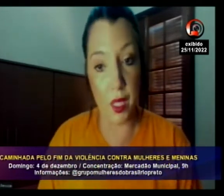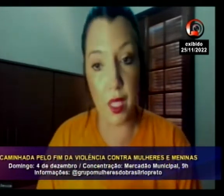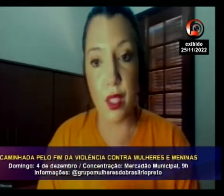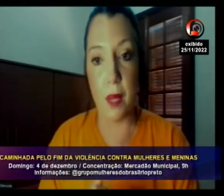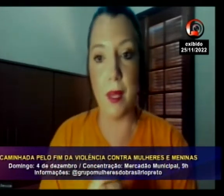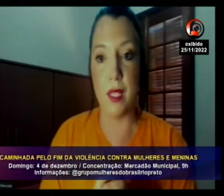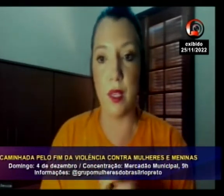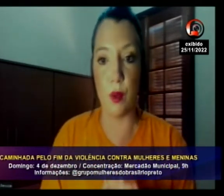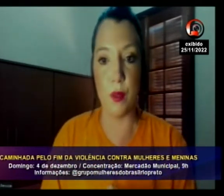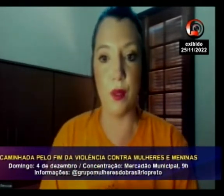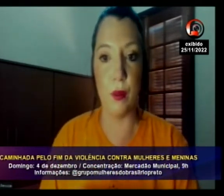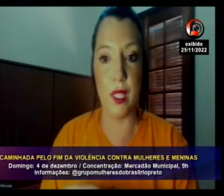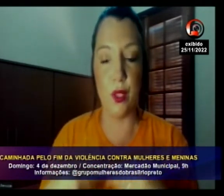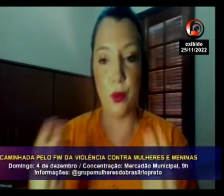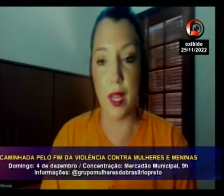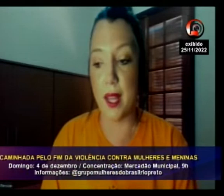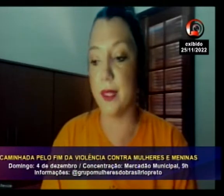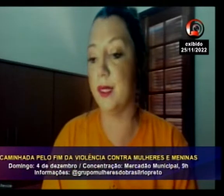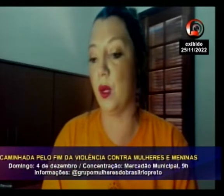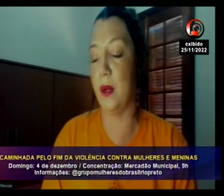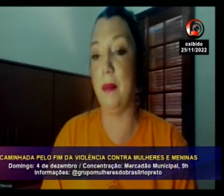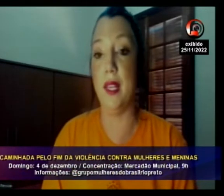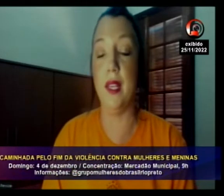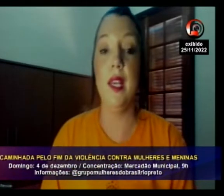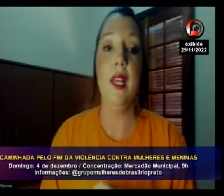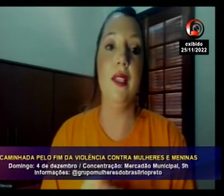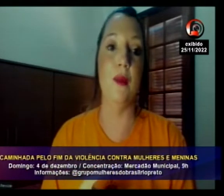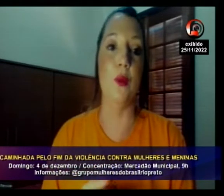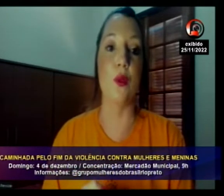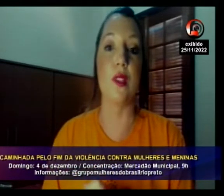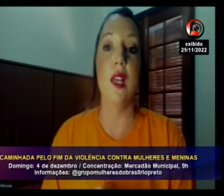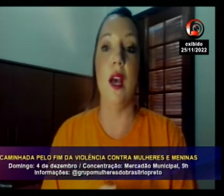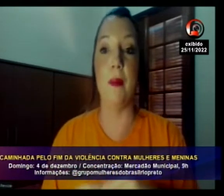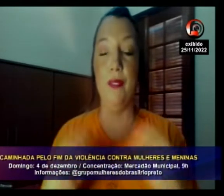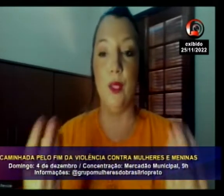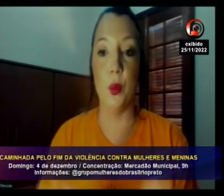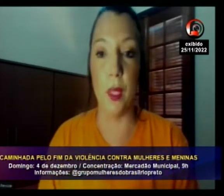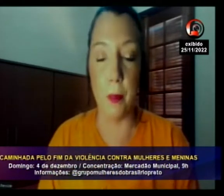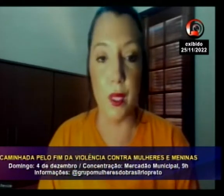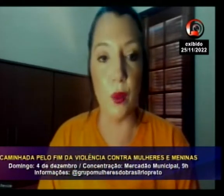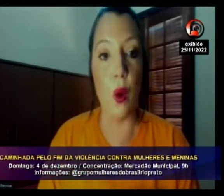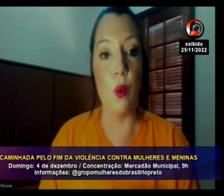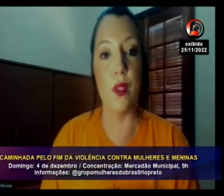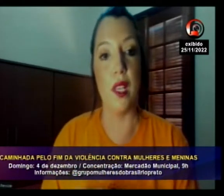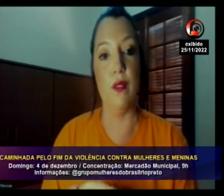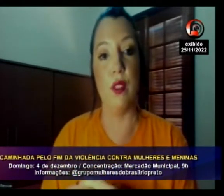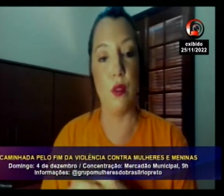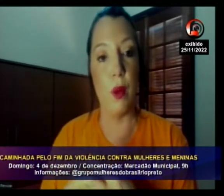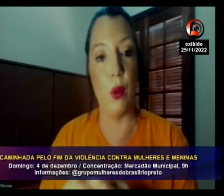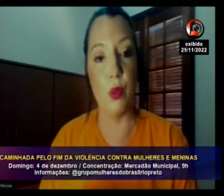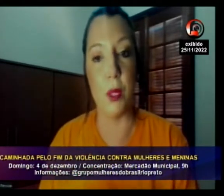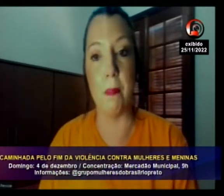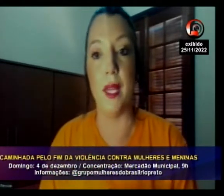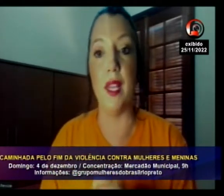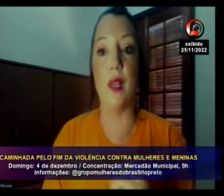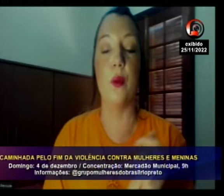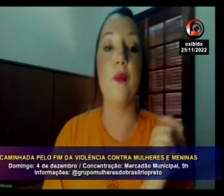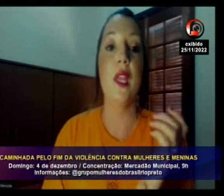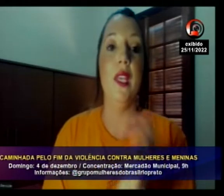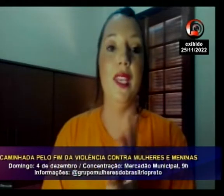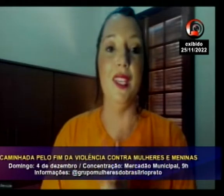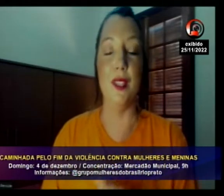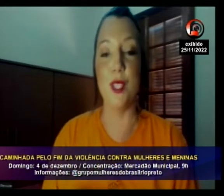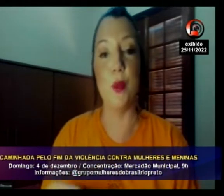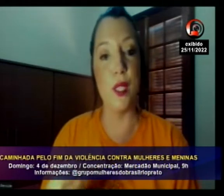orientação jurídica, em parceria com a Comissão da Mulher Advogada, da OAB. Temos a Prefeitura apoiando com alguns serviços do Balcão de